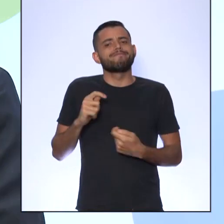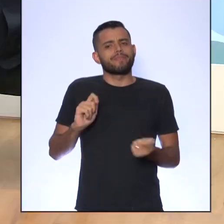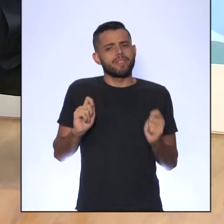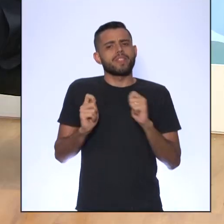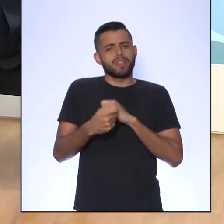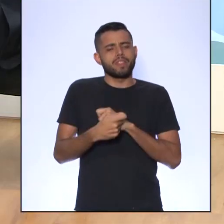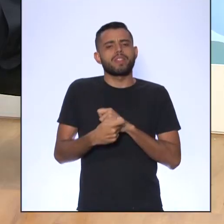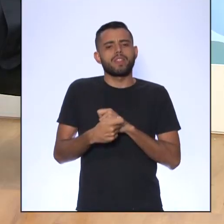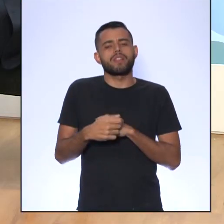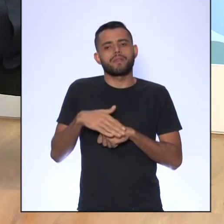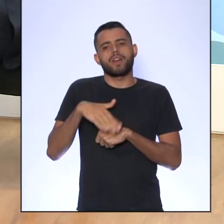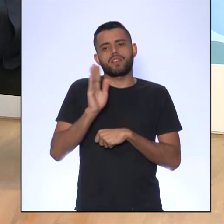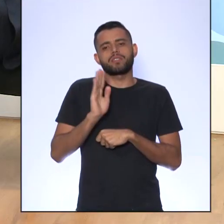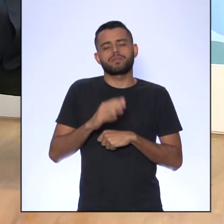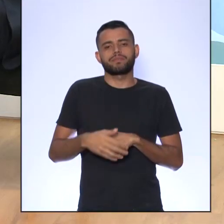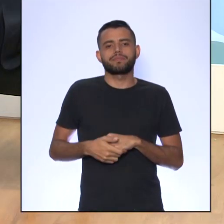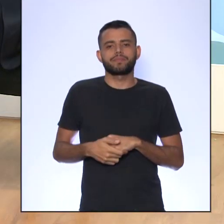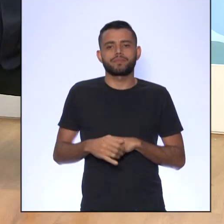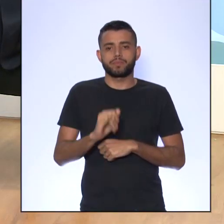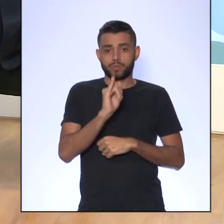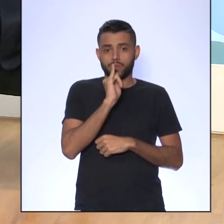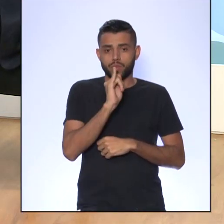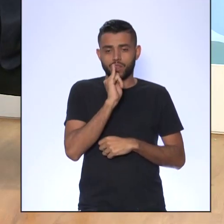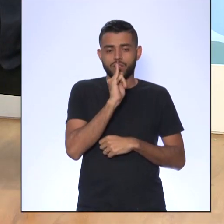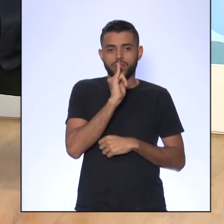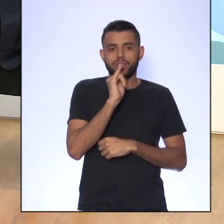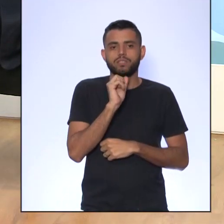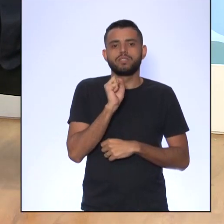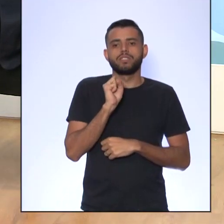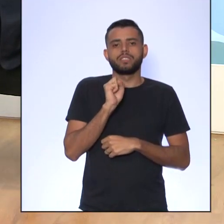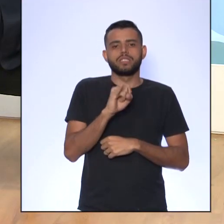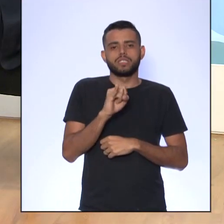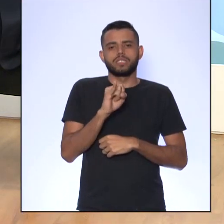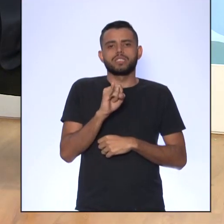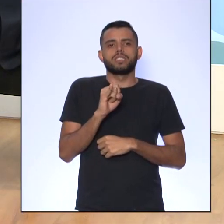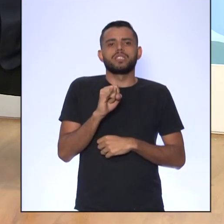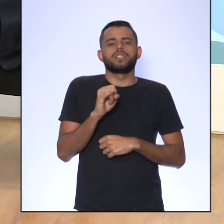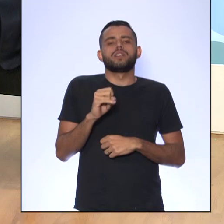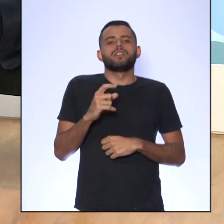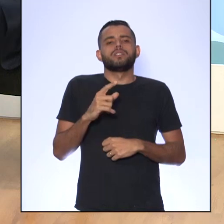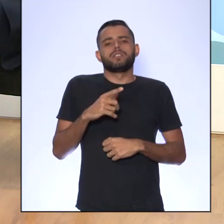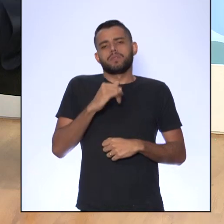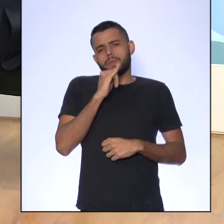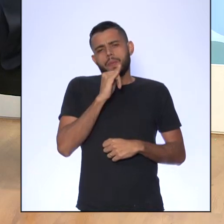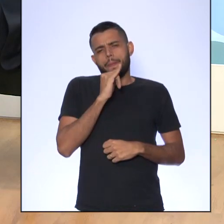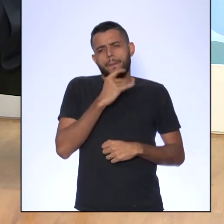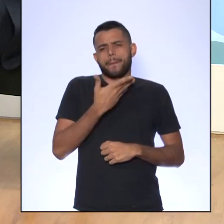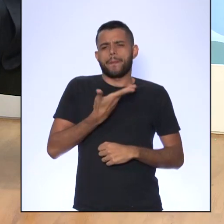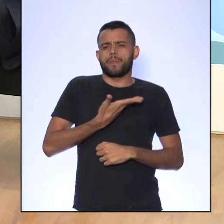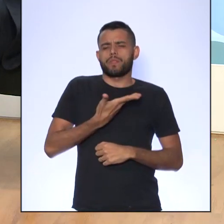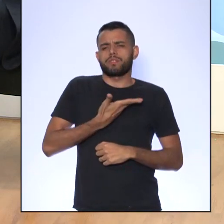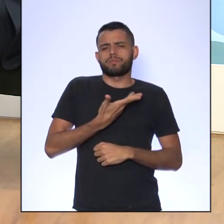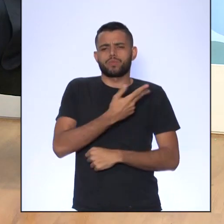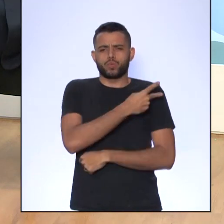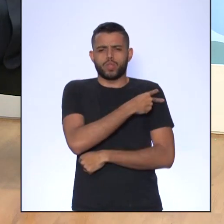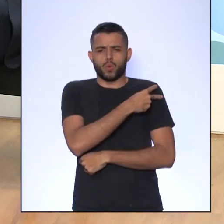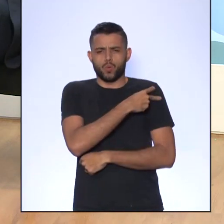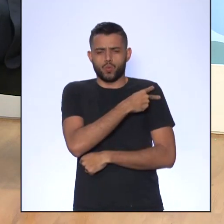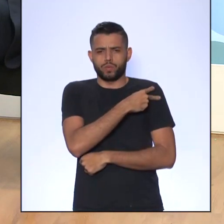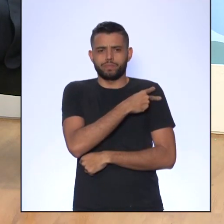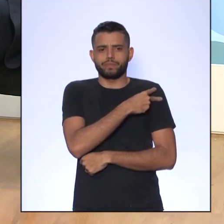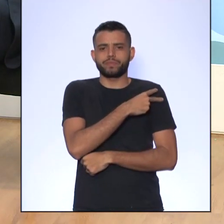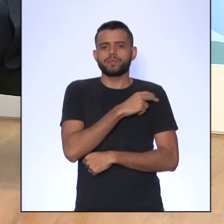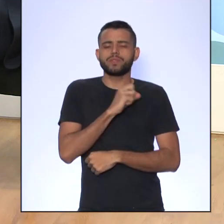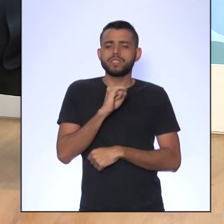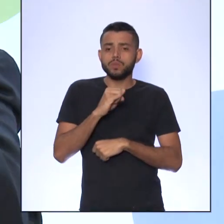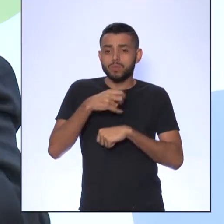adaptada. Eu, por exemplo, se eu for falar com algum colega aí de vocês que seja do segundo ano, se eu pudesse